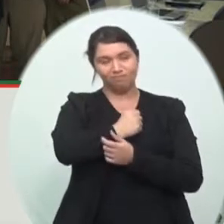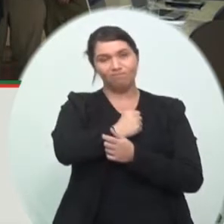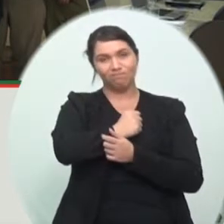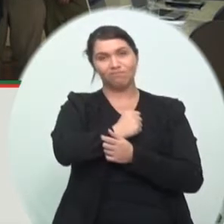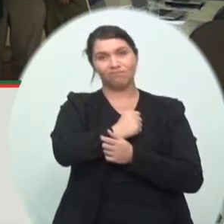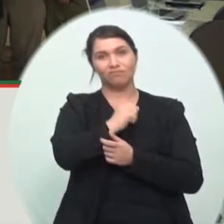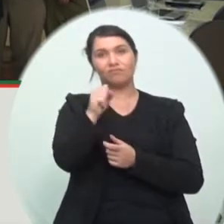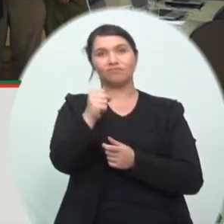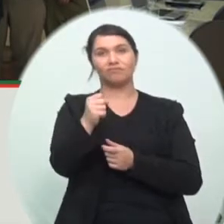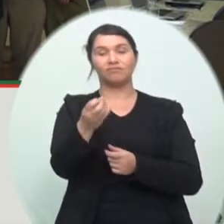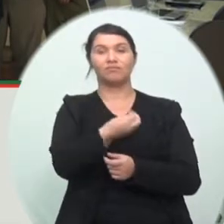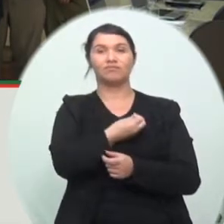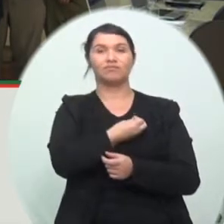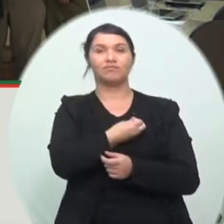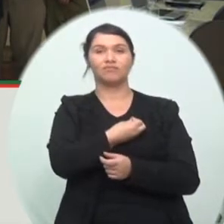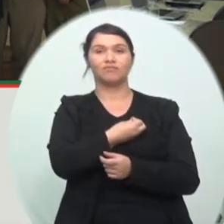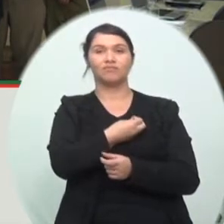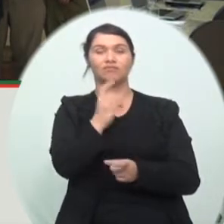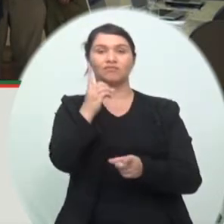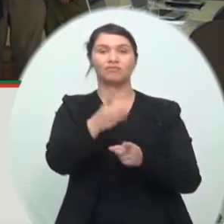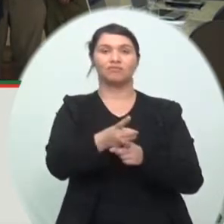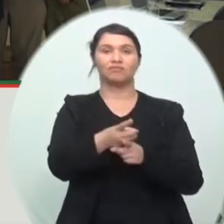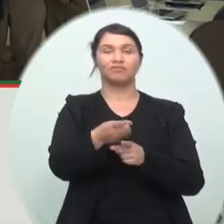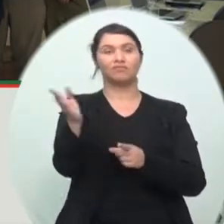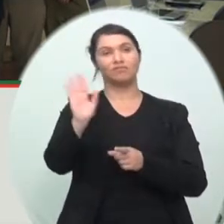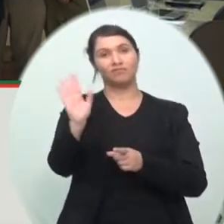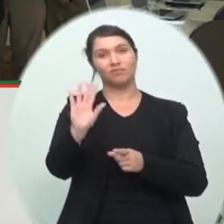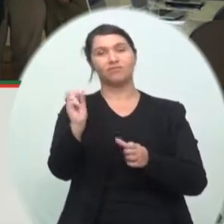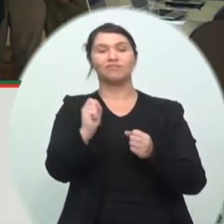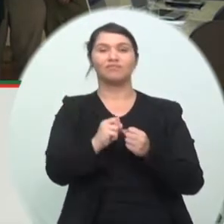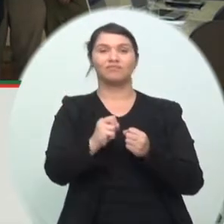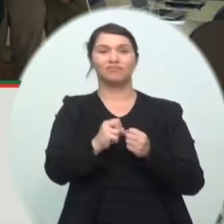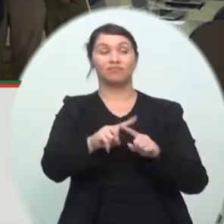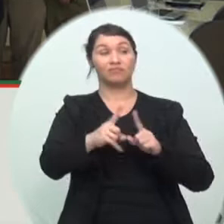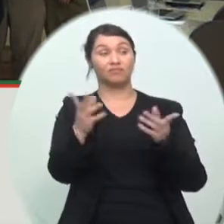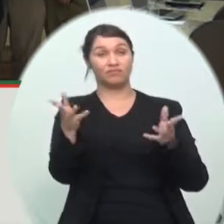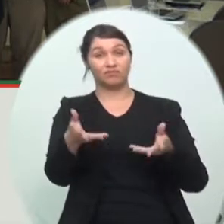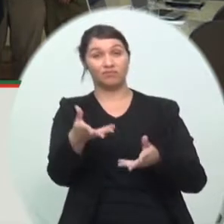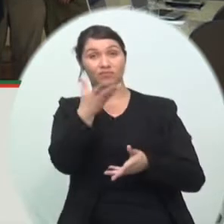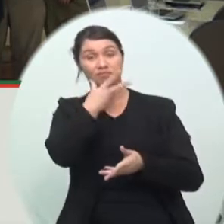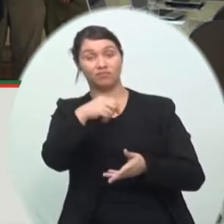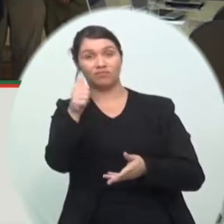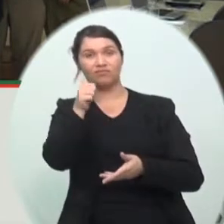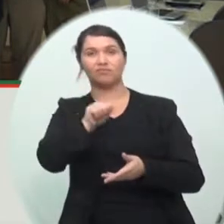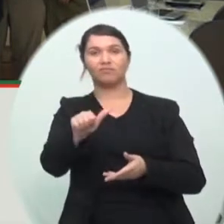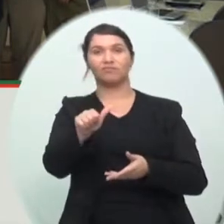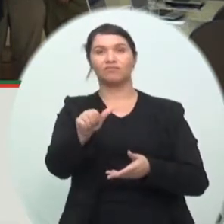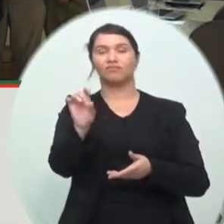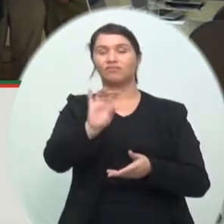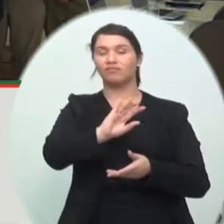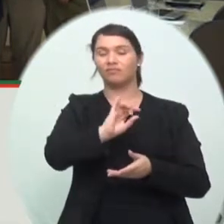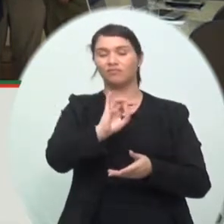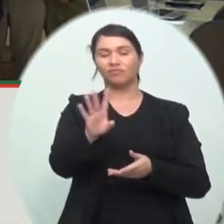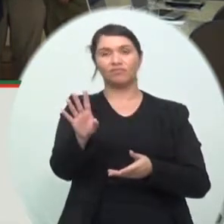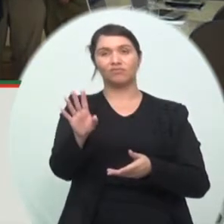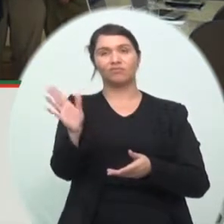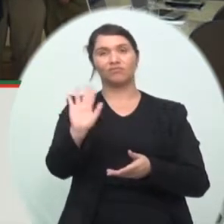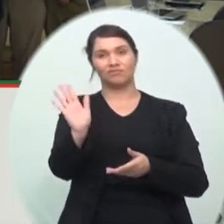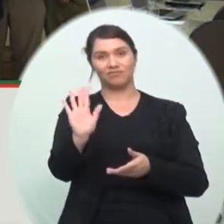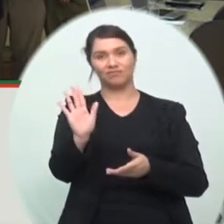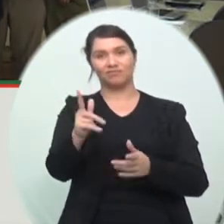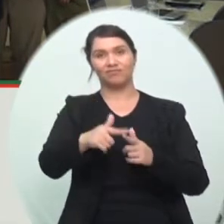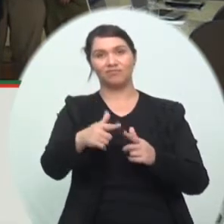e despedidas. Mas aqui, pode ter certeza, senhores e senhoras, é um até logo. Criciúma está dentro